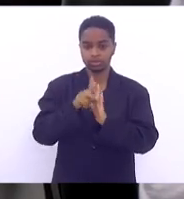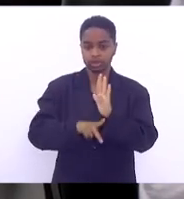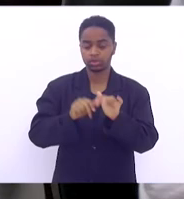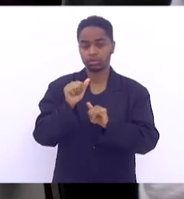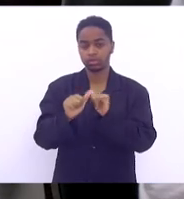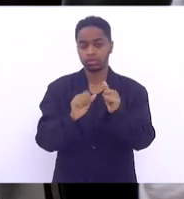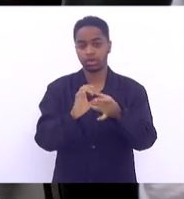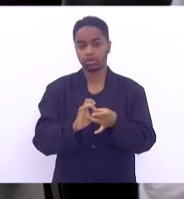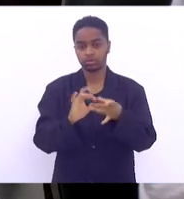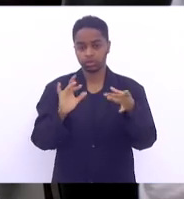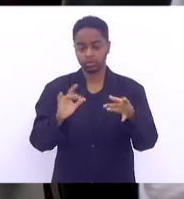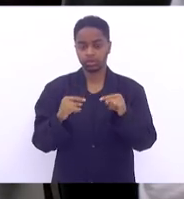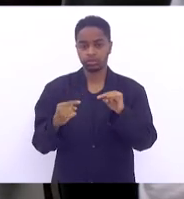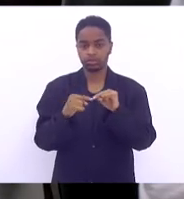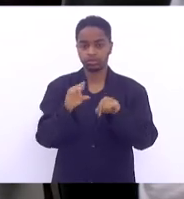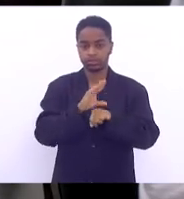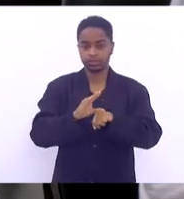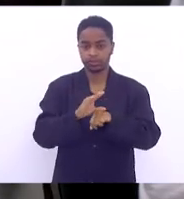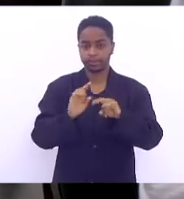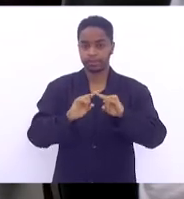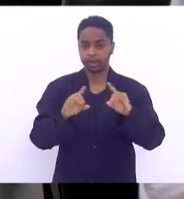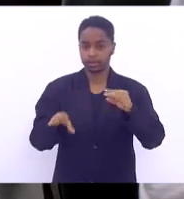pela constitucionalidade com emendas.